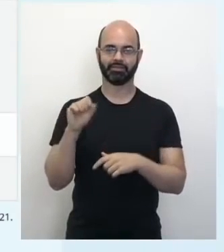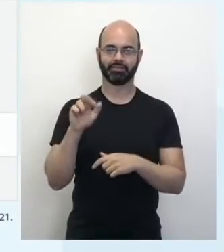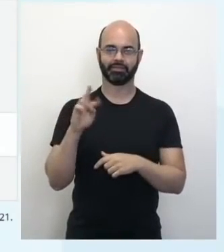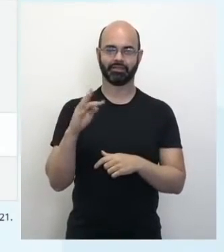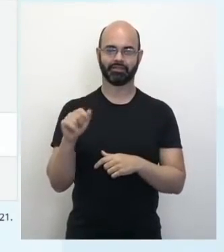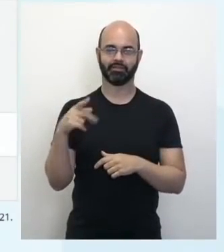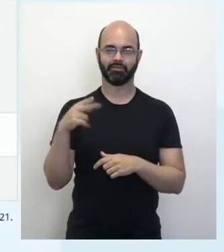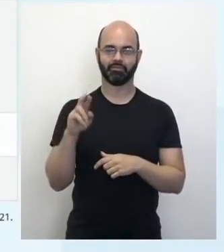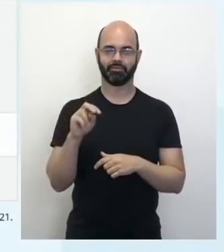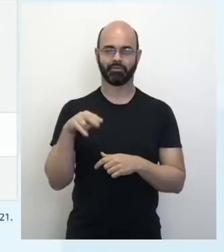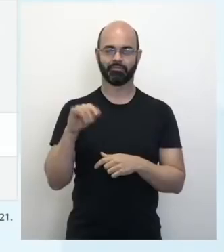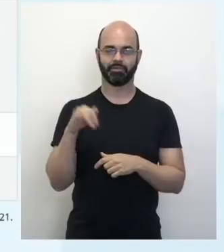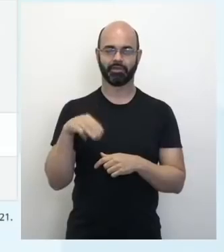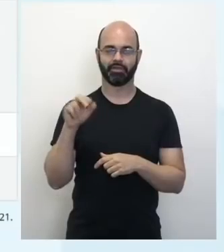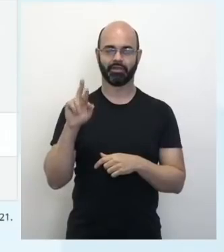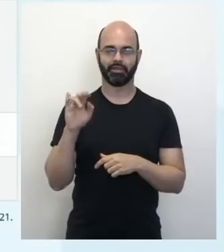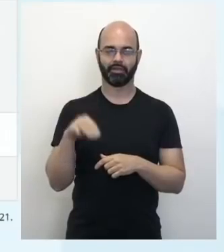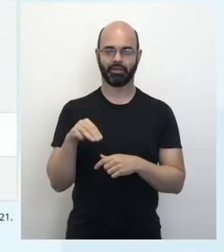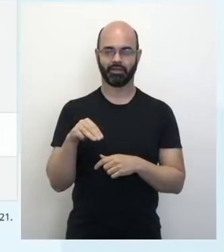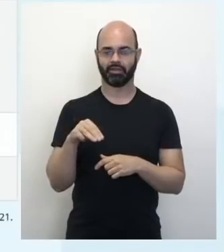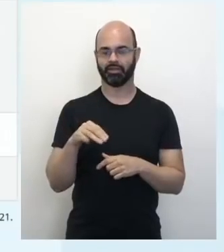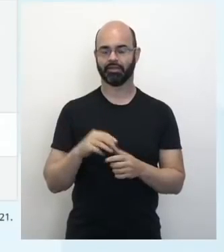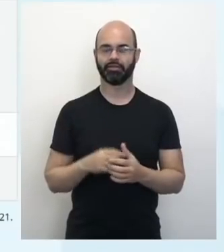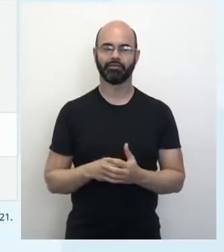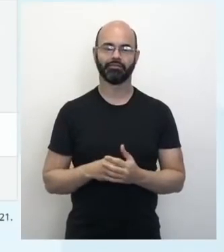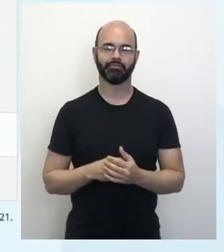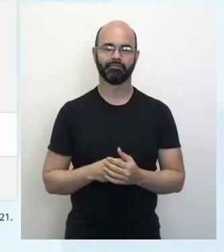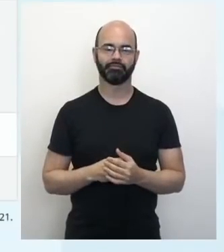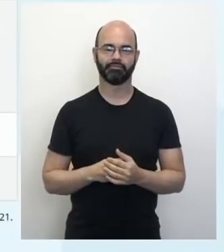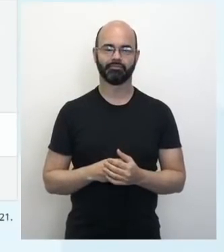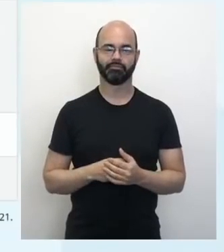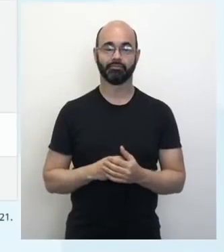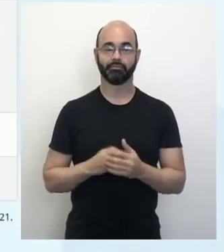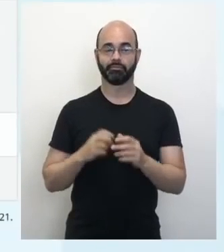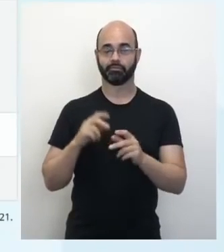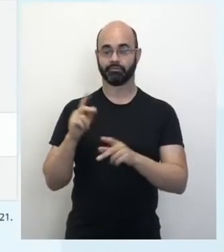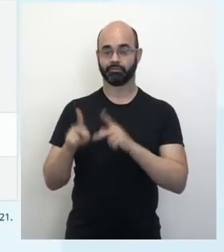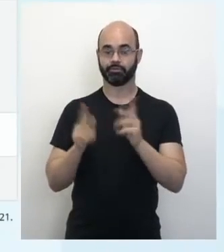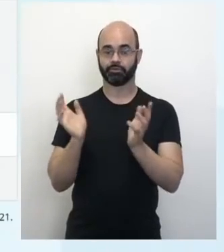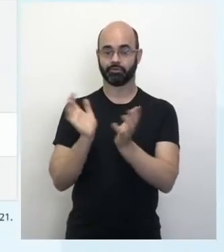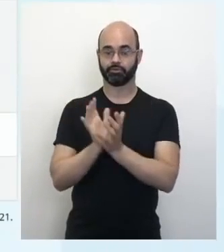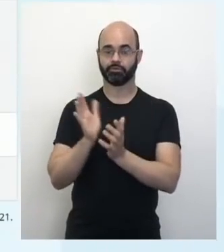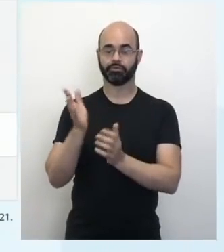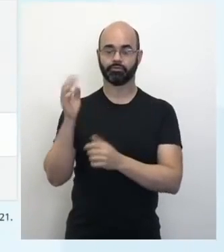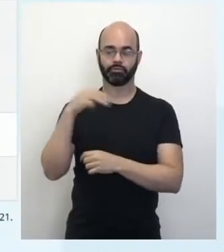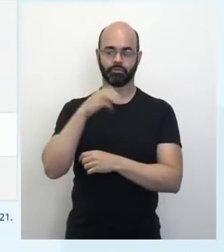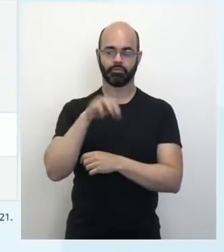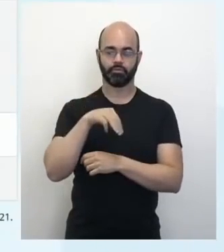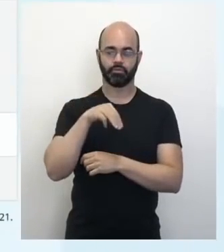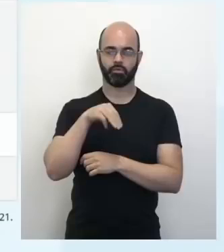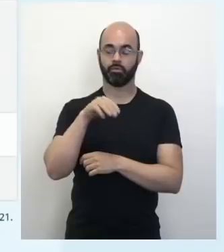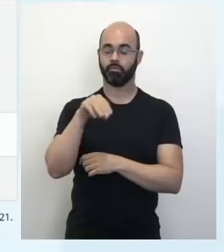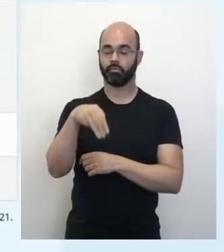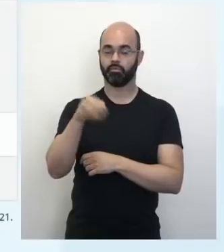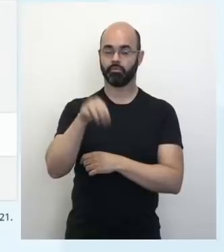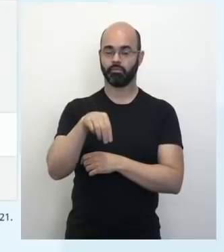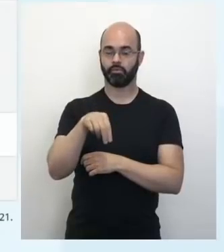né? Aldeia Boa Vista, né? Veja que o povo indígena é o mesmo do povo lá de Mongaguá, uma população